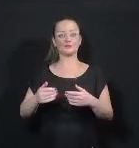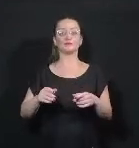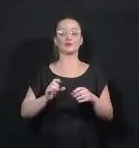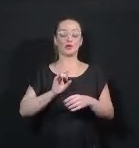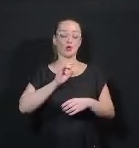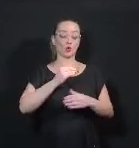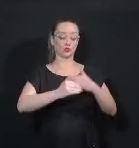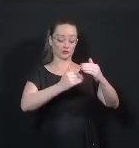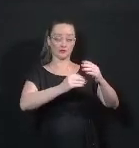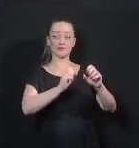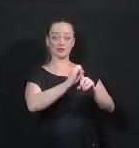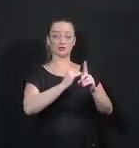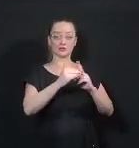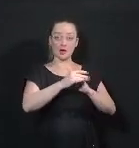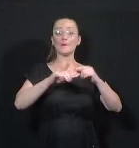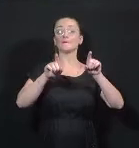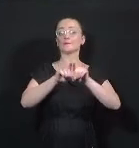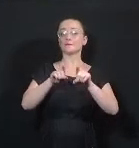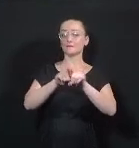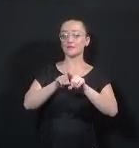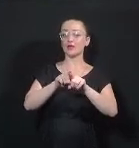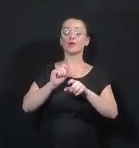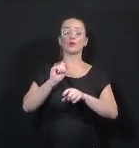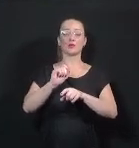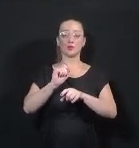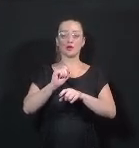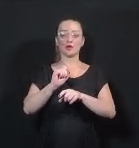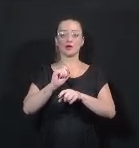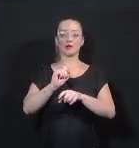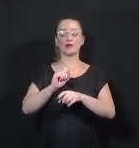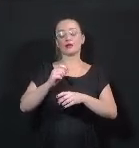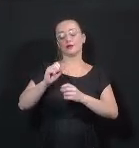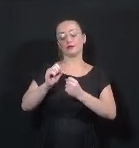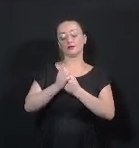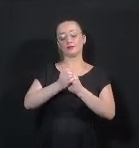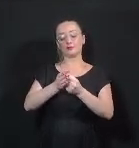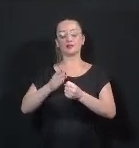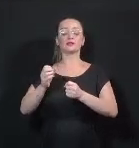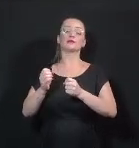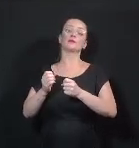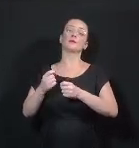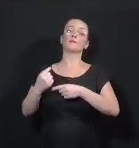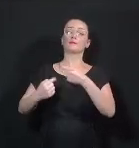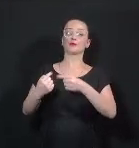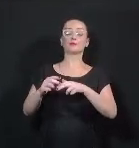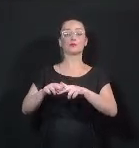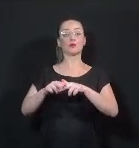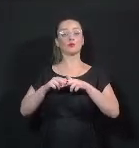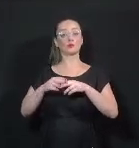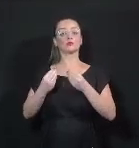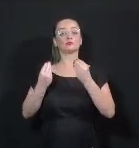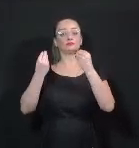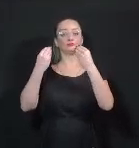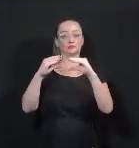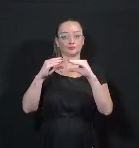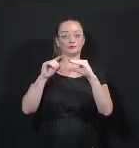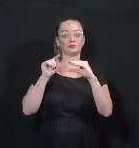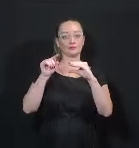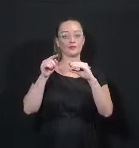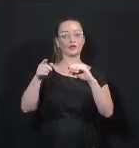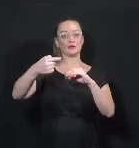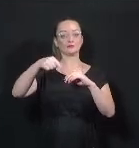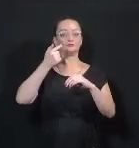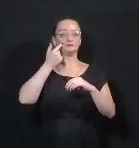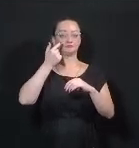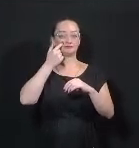desenvolvimento social, mas também a democracia política. Por isso, eu coloquei aqui para vocês